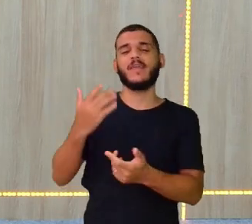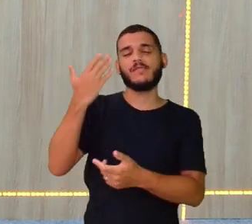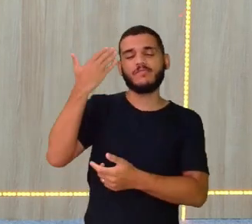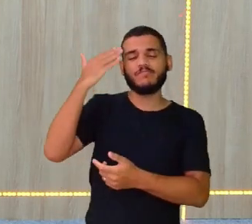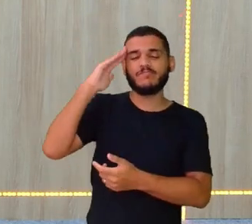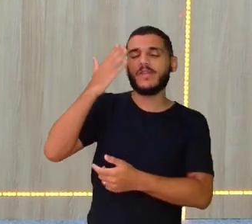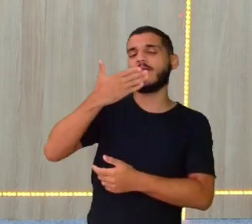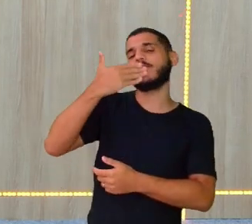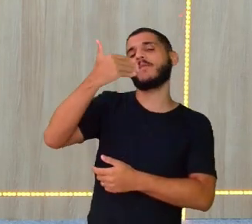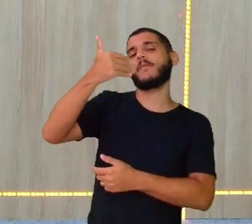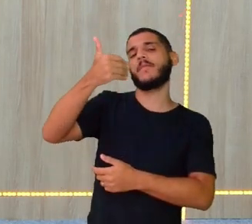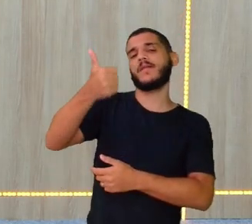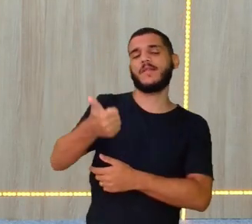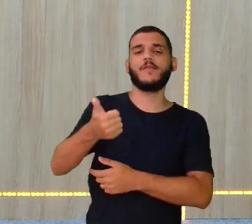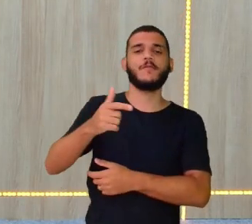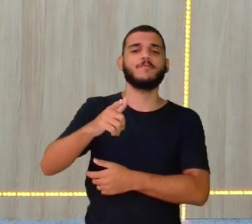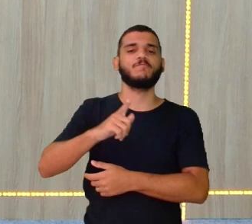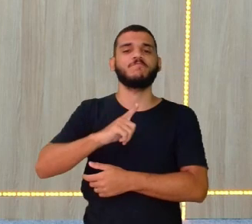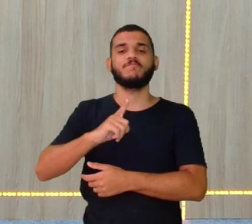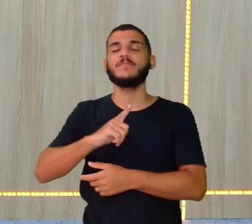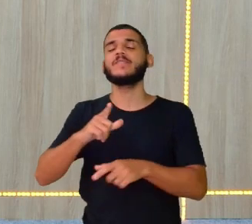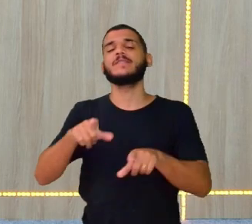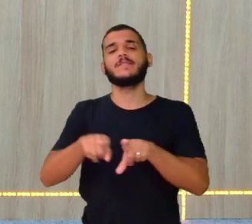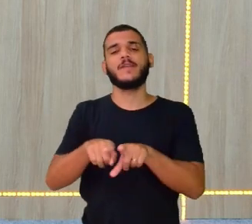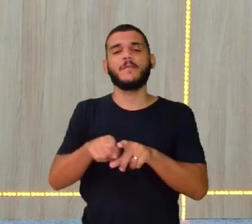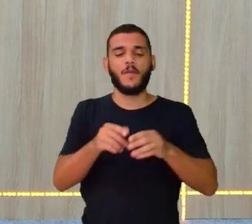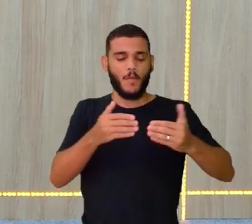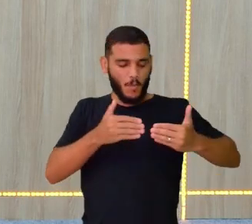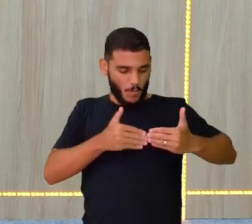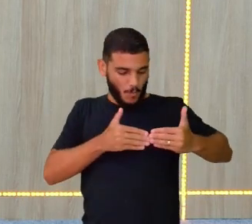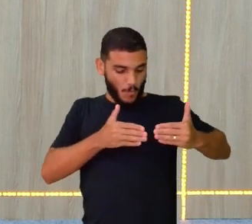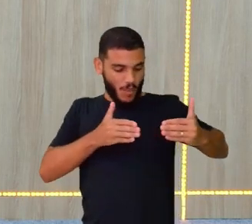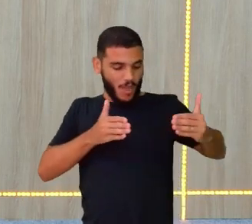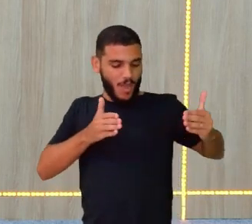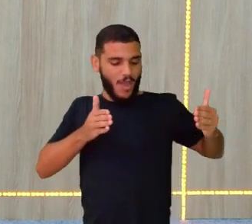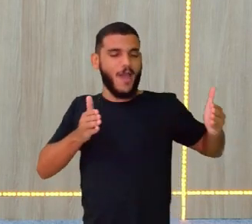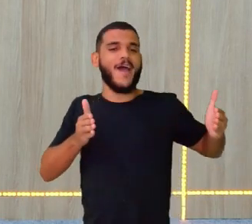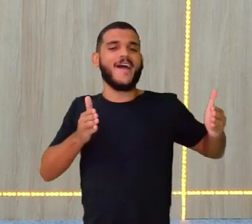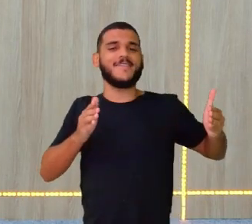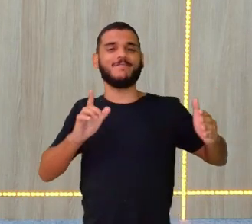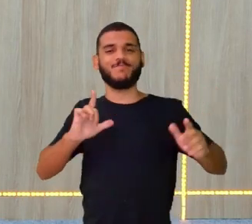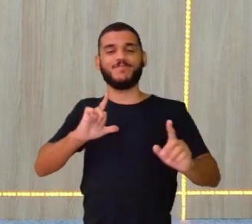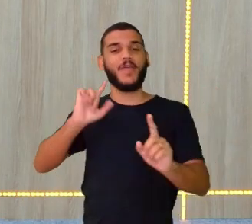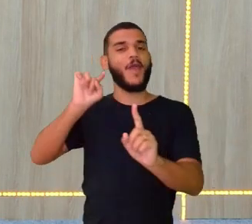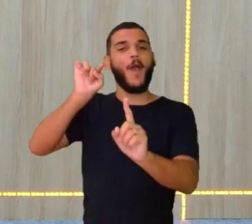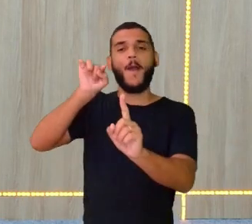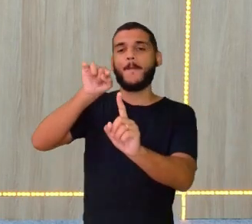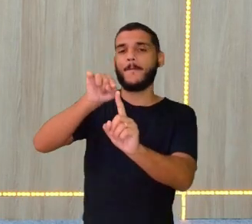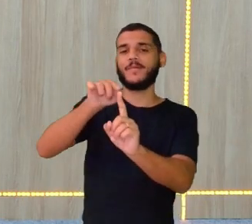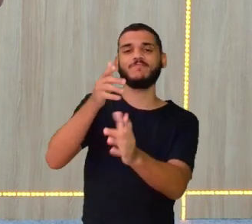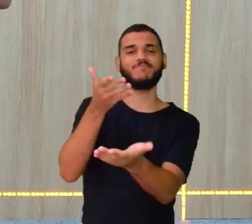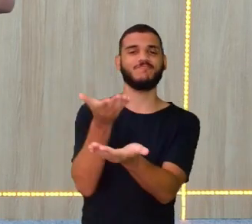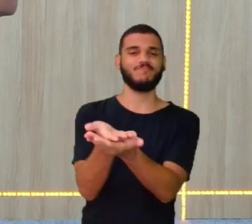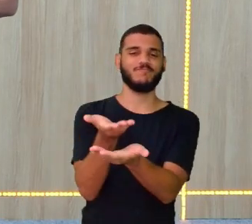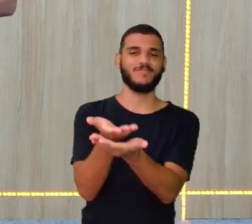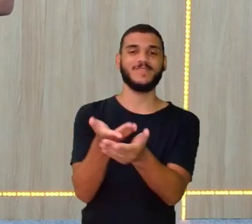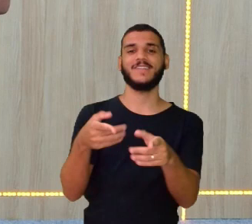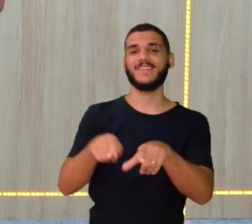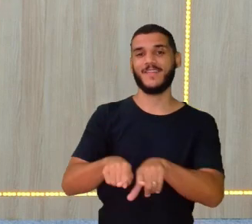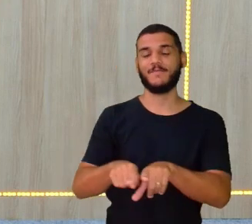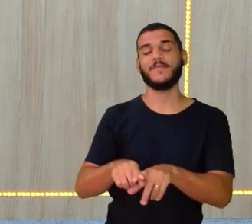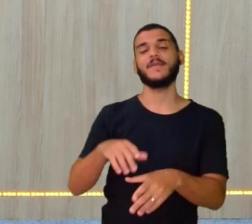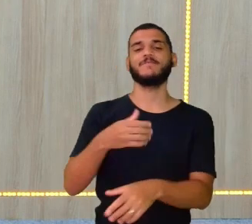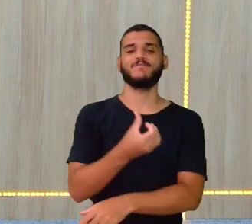é? Abrir o nosso coração, caminhar em direção ao aprendizado. Então,